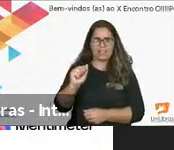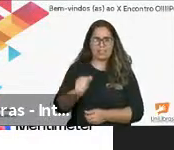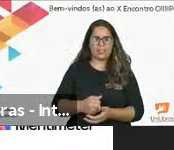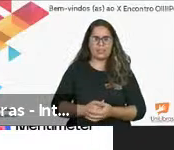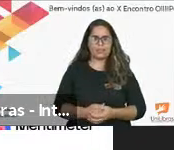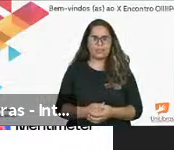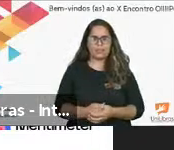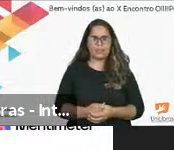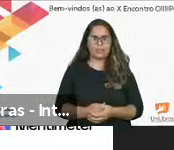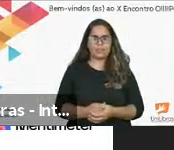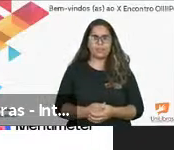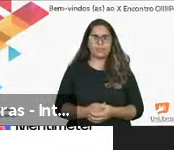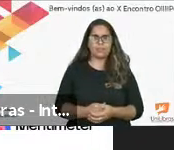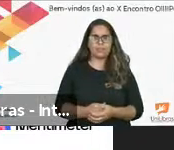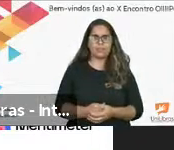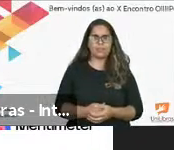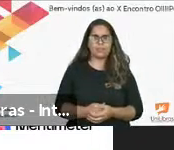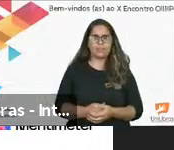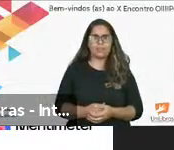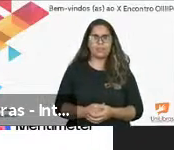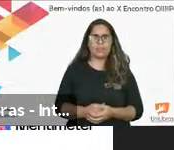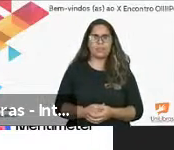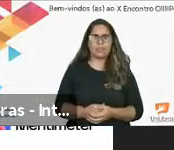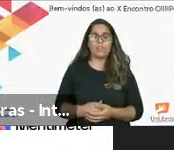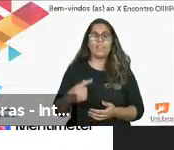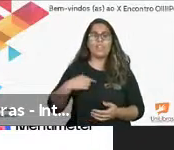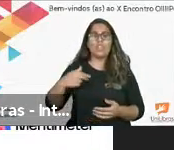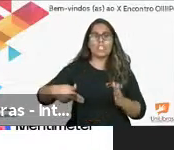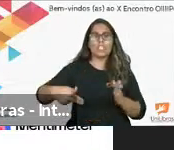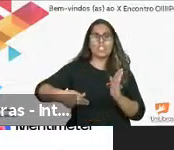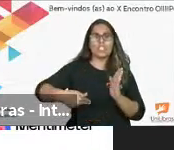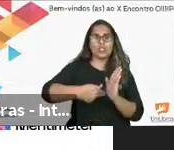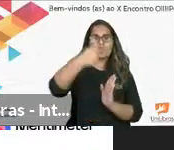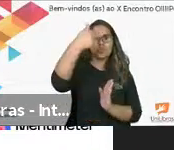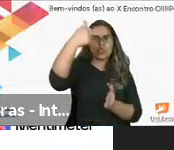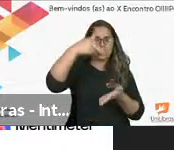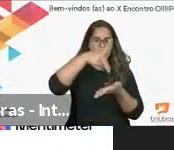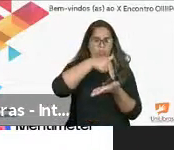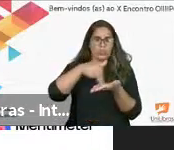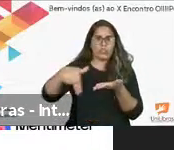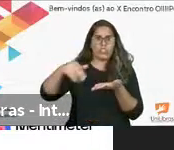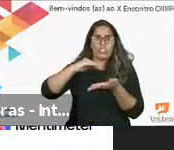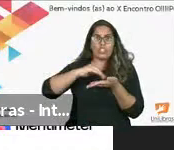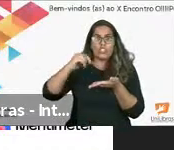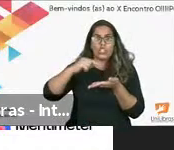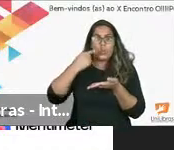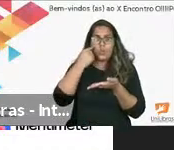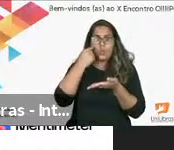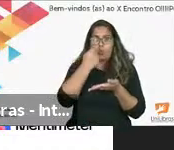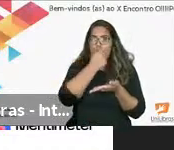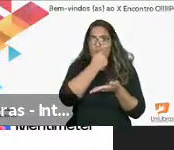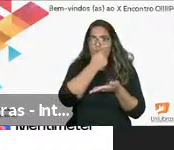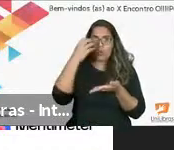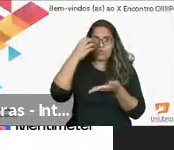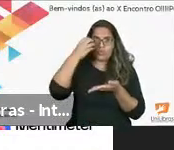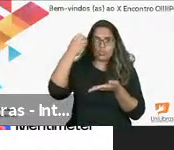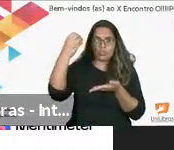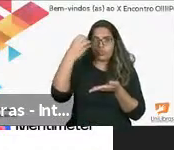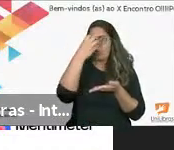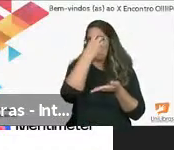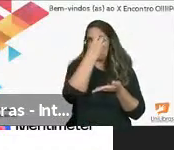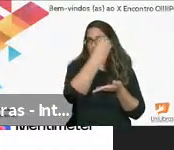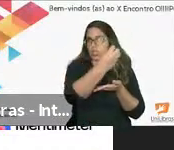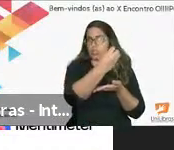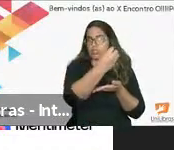e fez uma cirurgia retirando o globo ocular da salamandra,